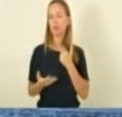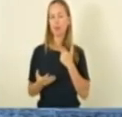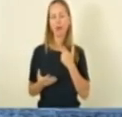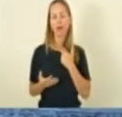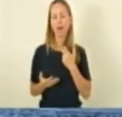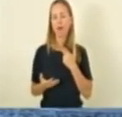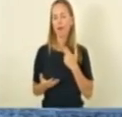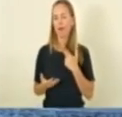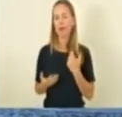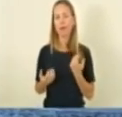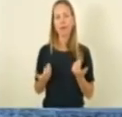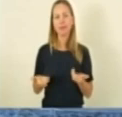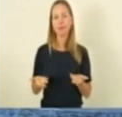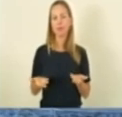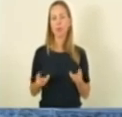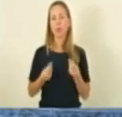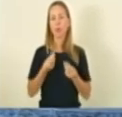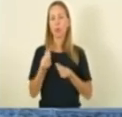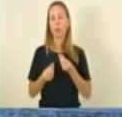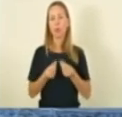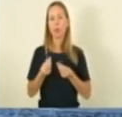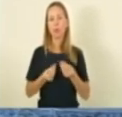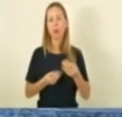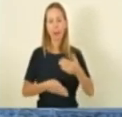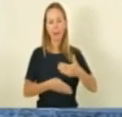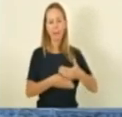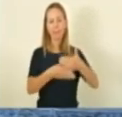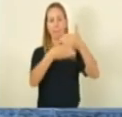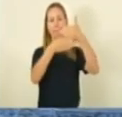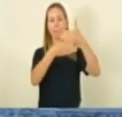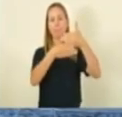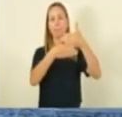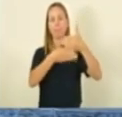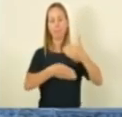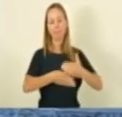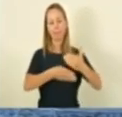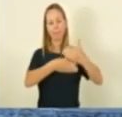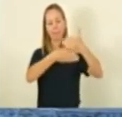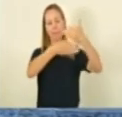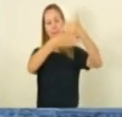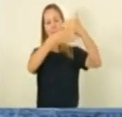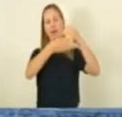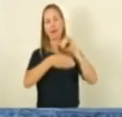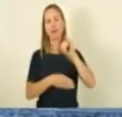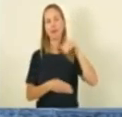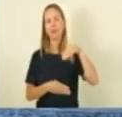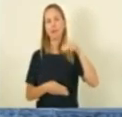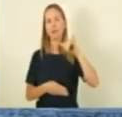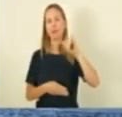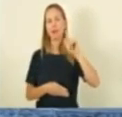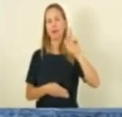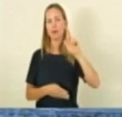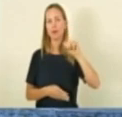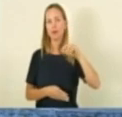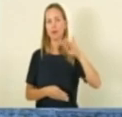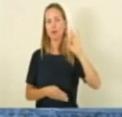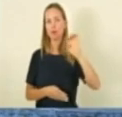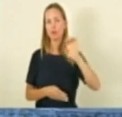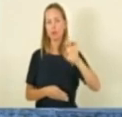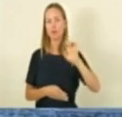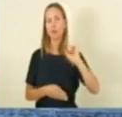não tem nenhuma explicação que as barragens de imigrantes, o que, que